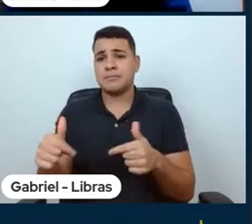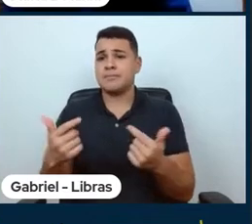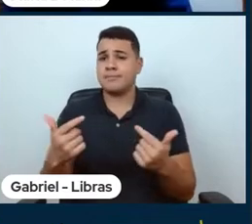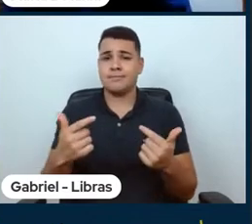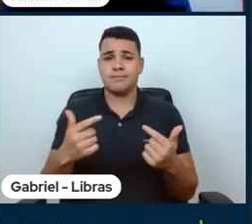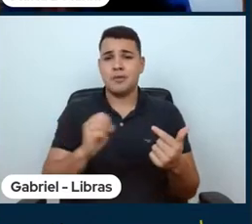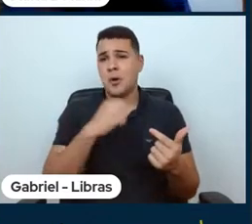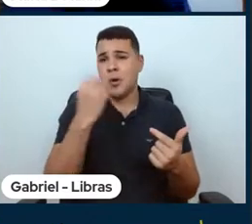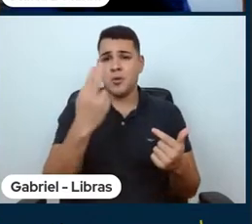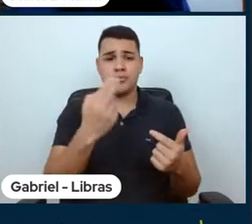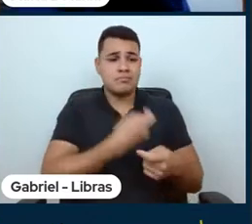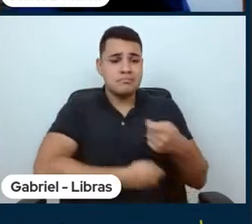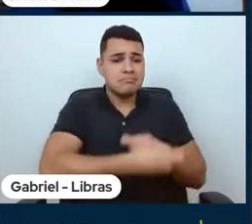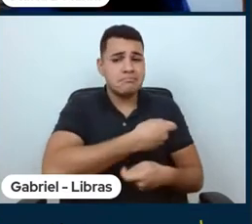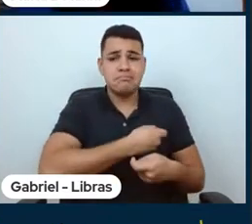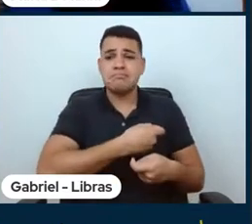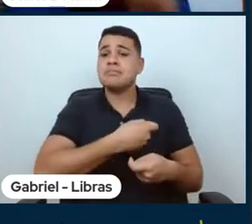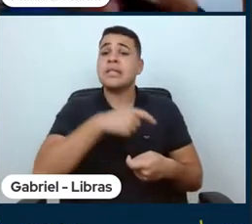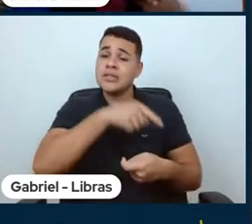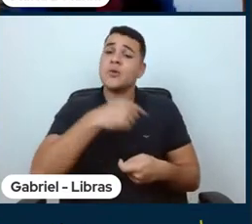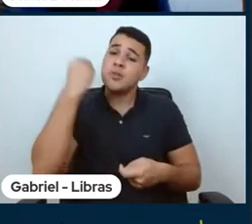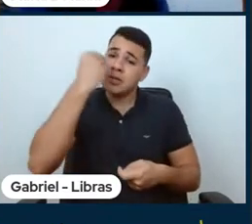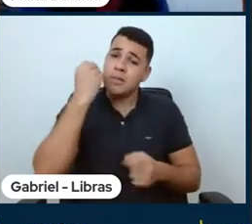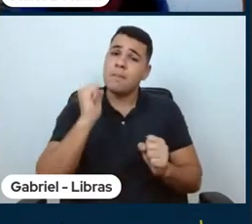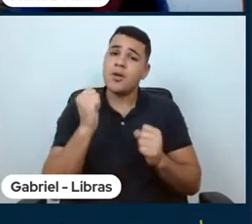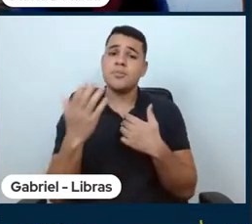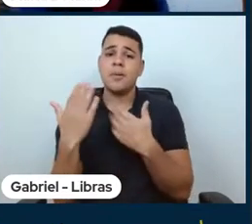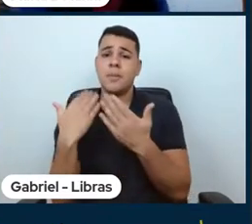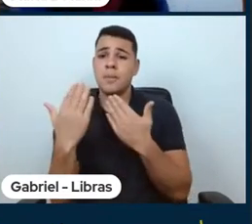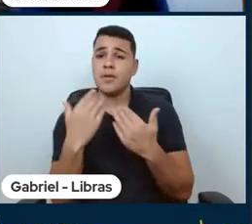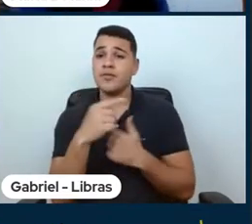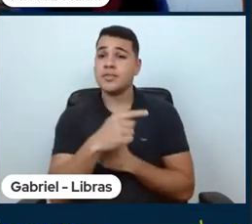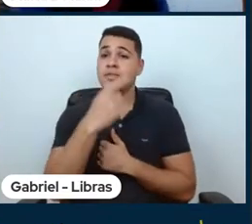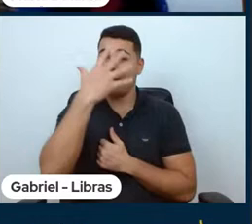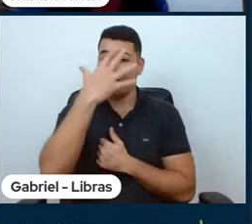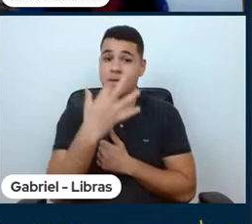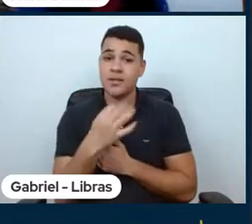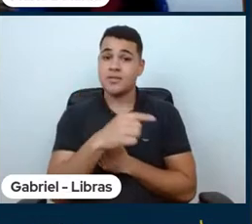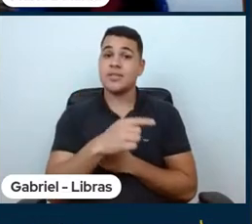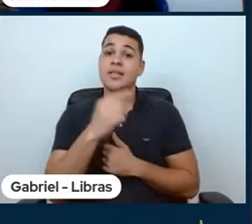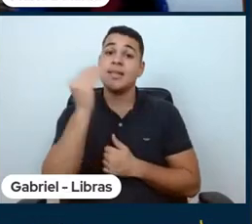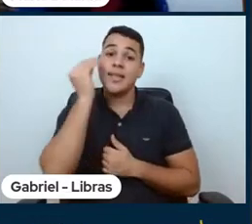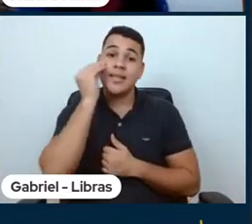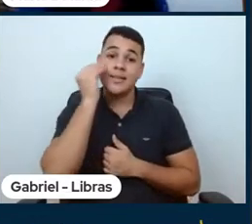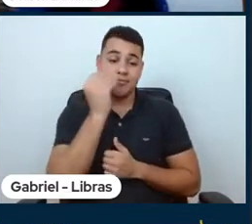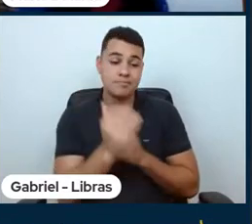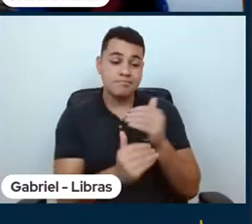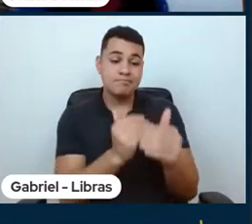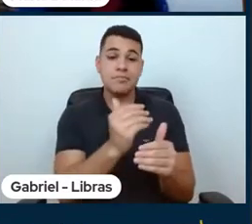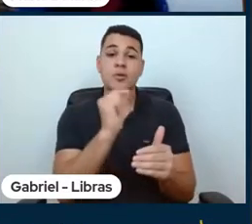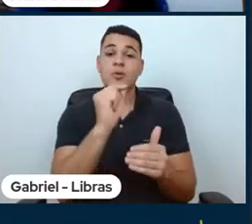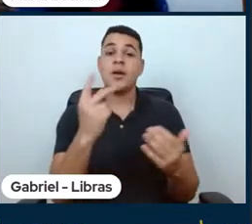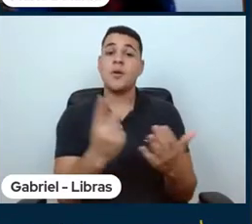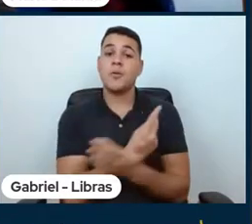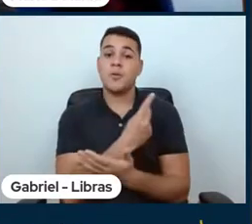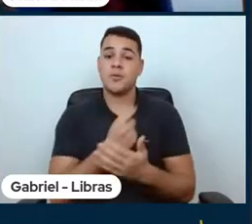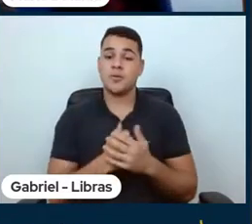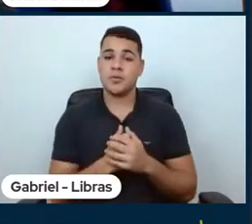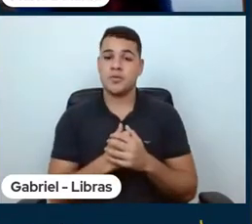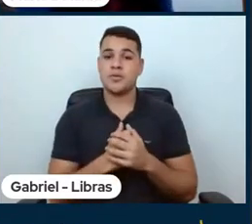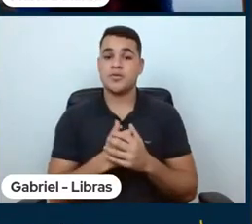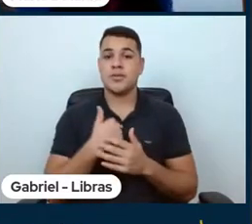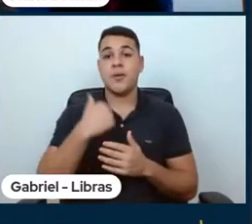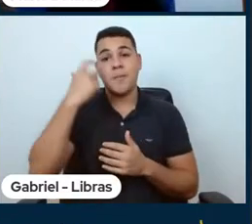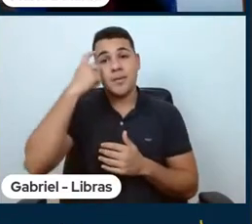tem uma experiência, você está conversando com as pessoas, você está entendendo o que que está acontecendo ali. Enfim, eu piro muito